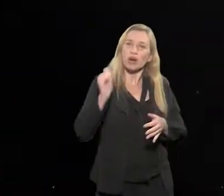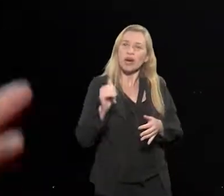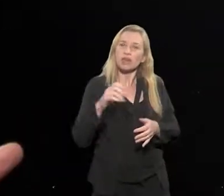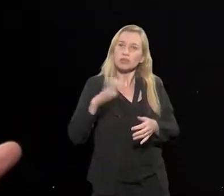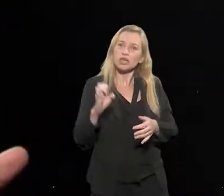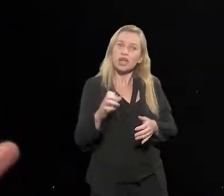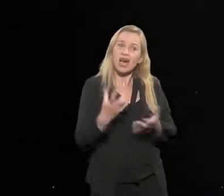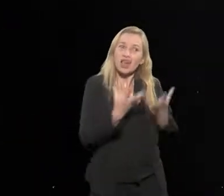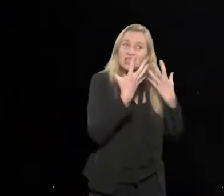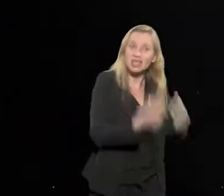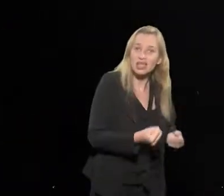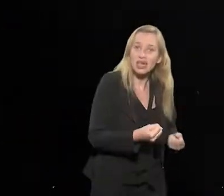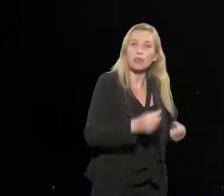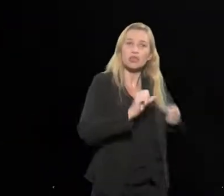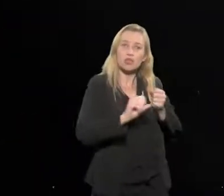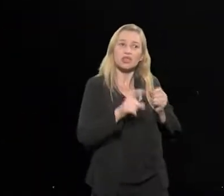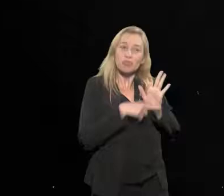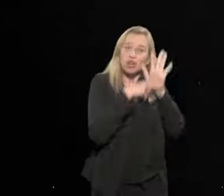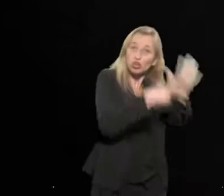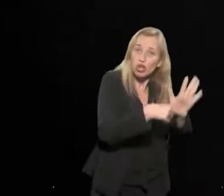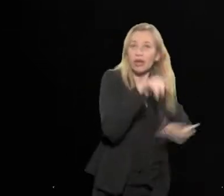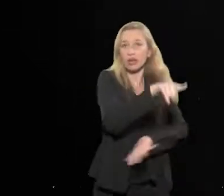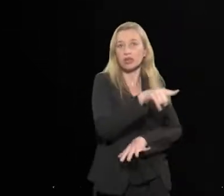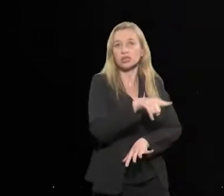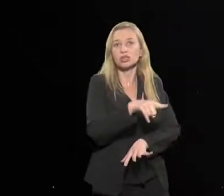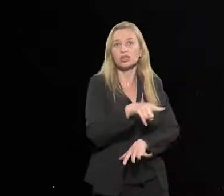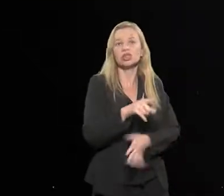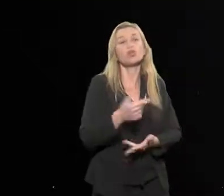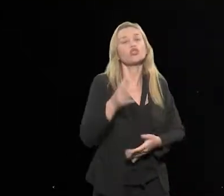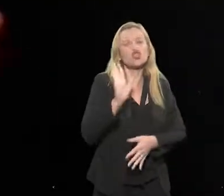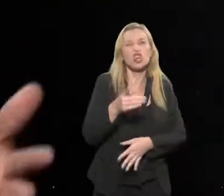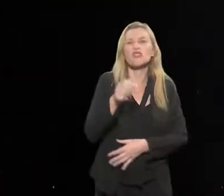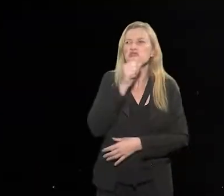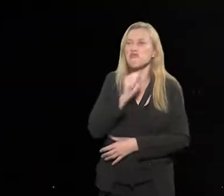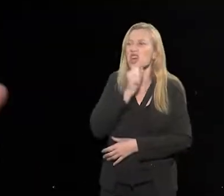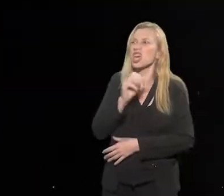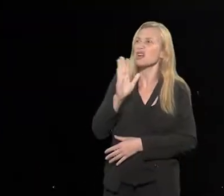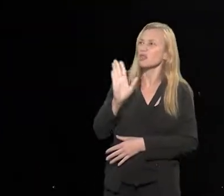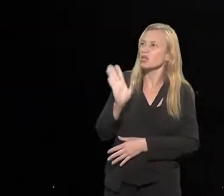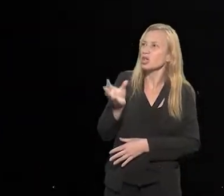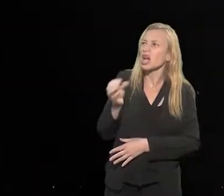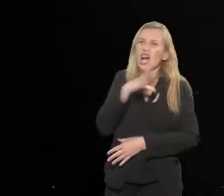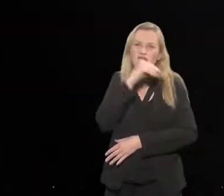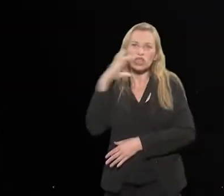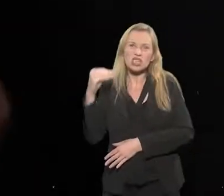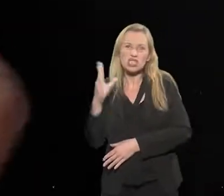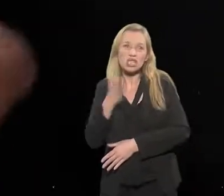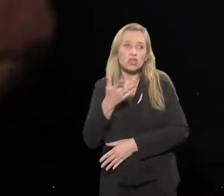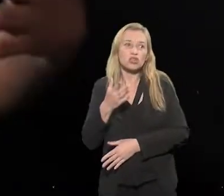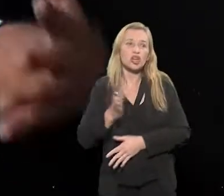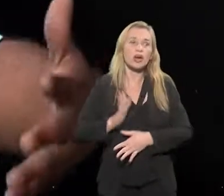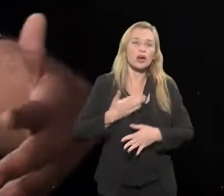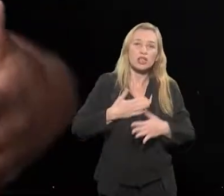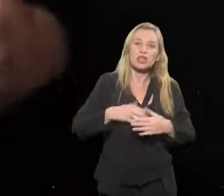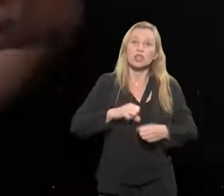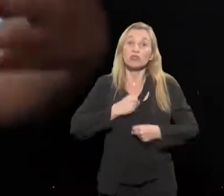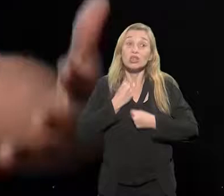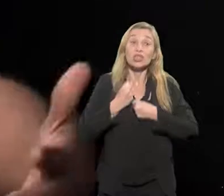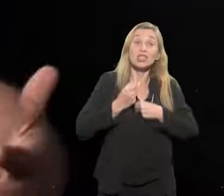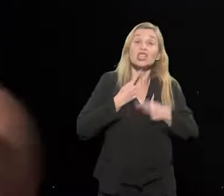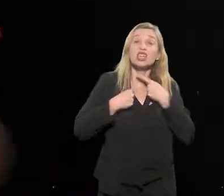podia fazer alguma coisa para ajudar, né? E quando eu já mais velho, mais adolescente, essa inquietação